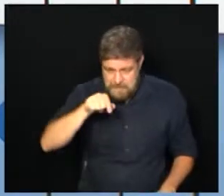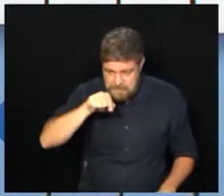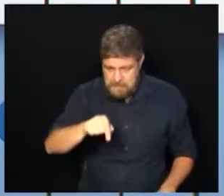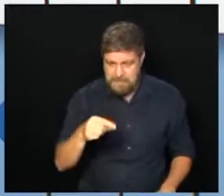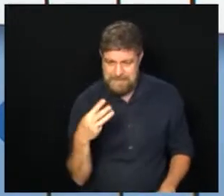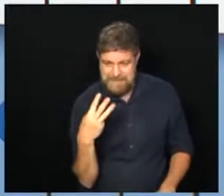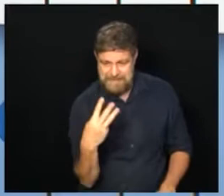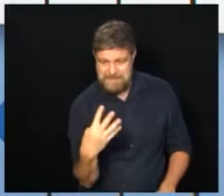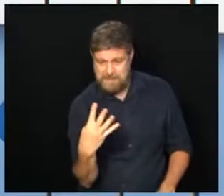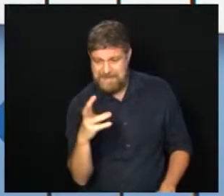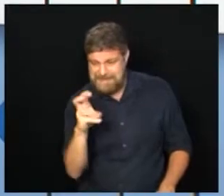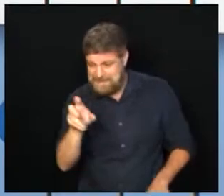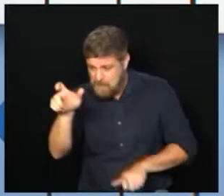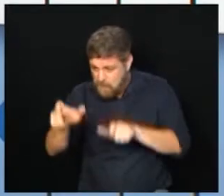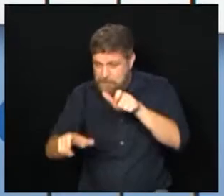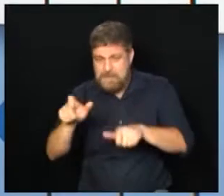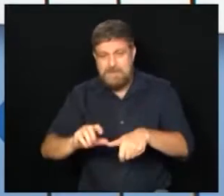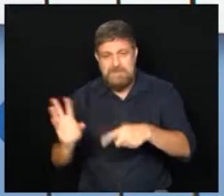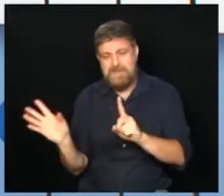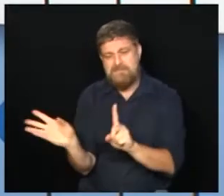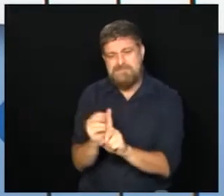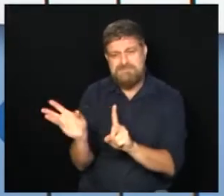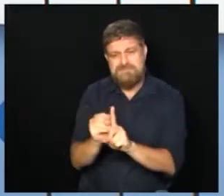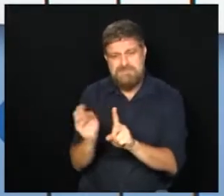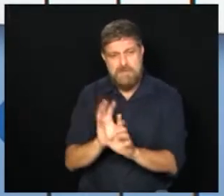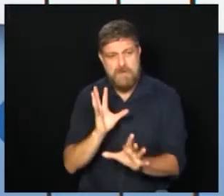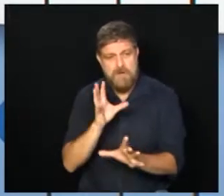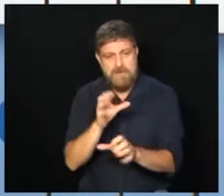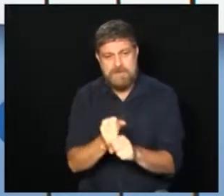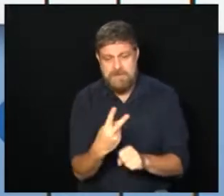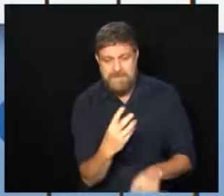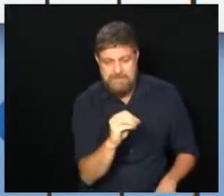27.345 novos casos. No total, são